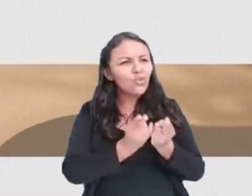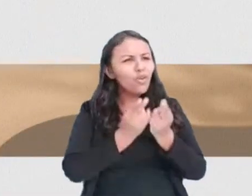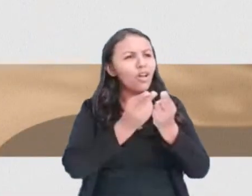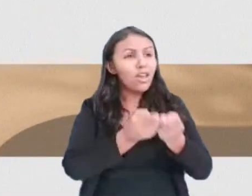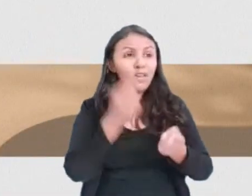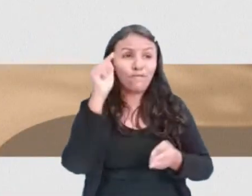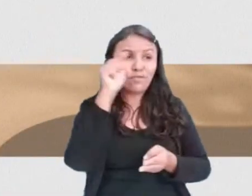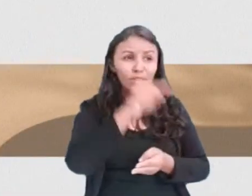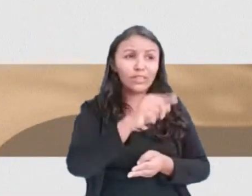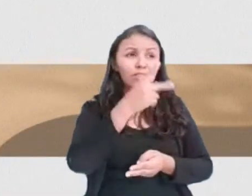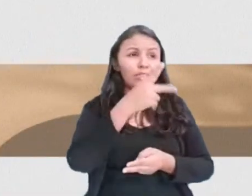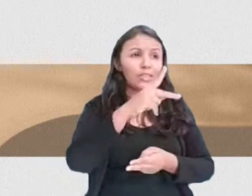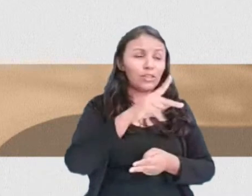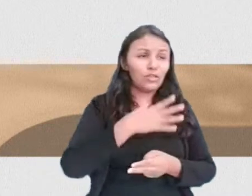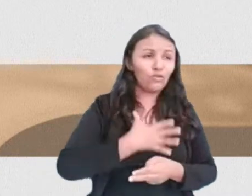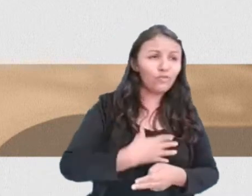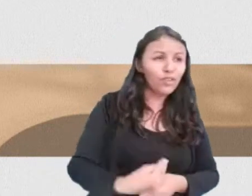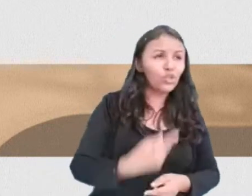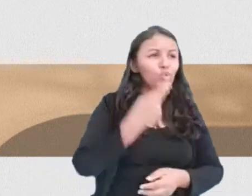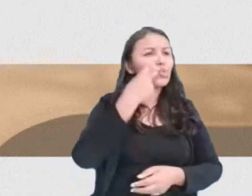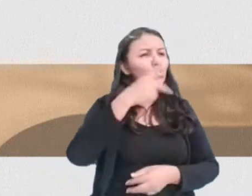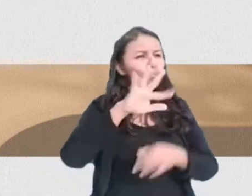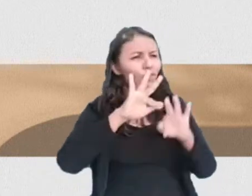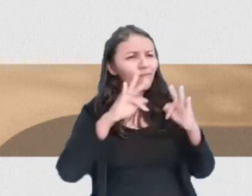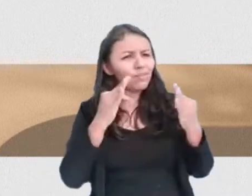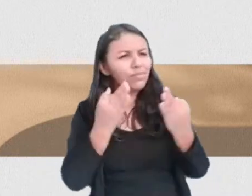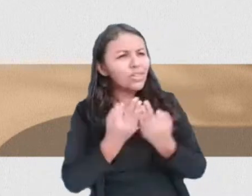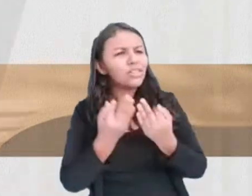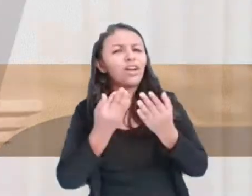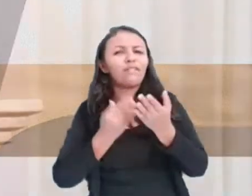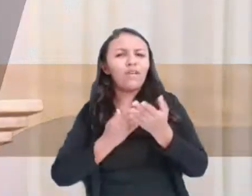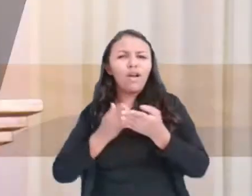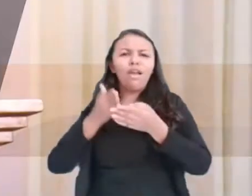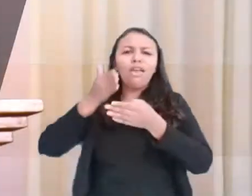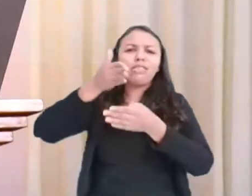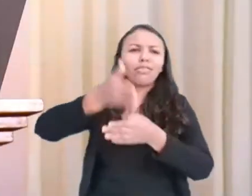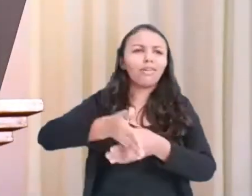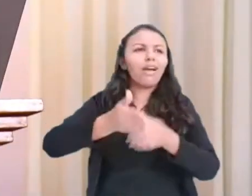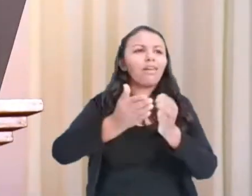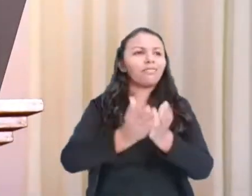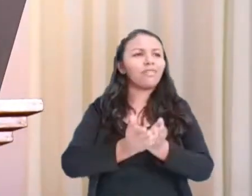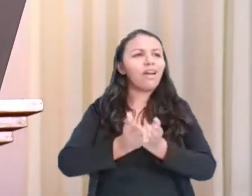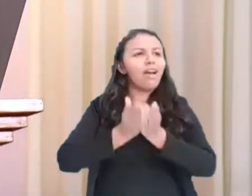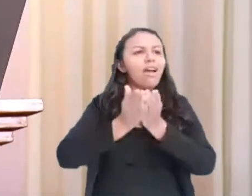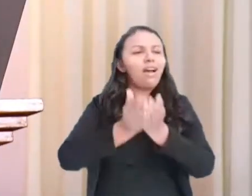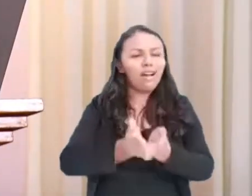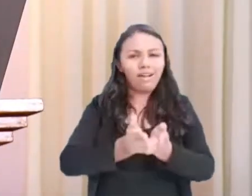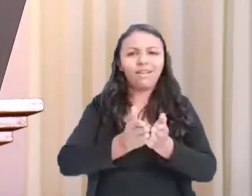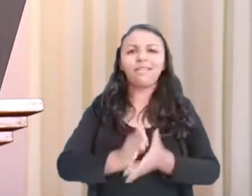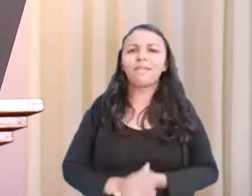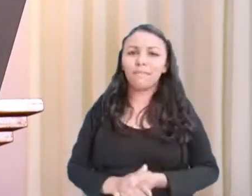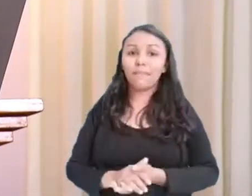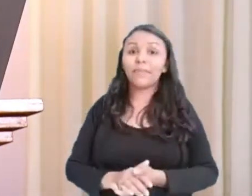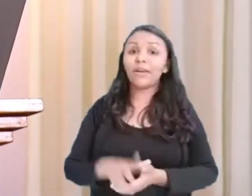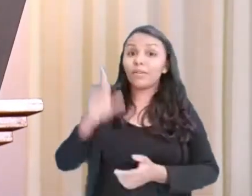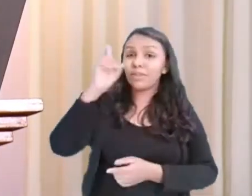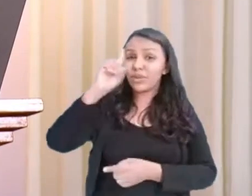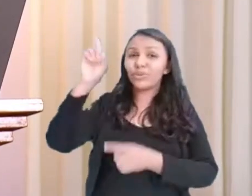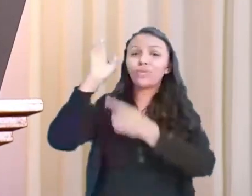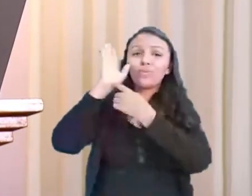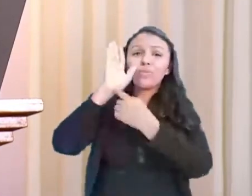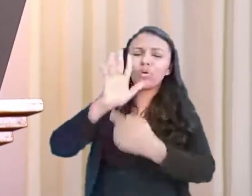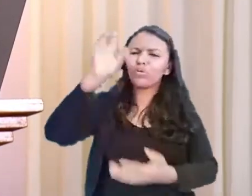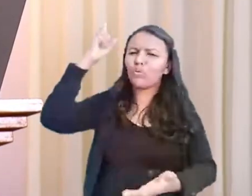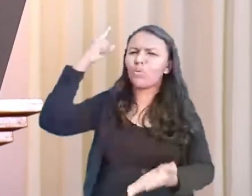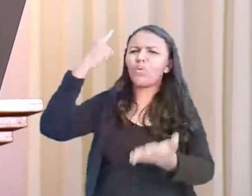filhos e a tua família, e as mulheres de teus filhos contigo. Ou seja, aqui é apresentado o concerto, o pacto que Deus faz